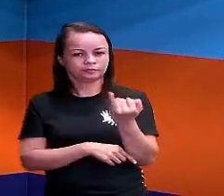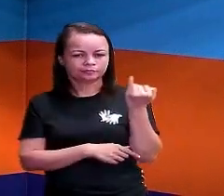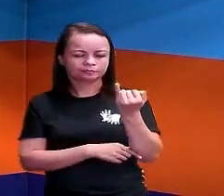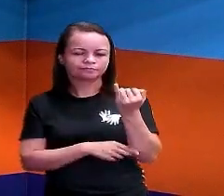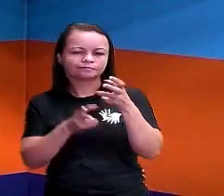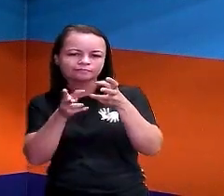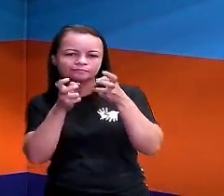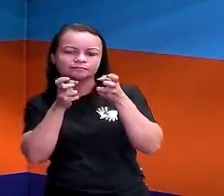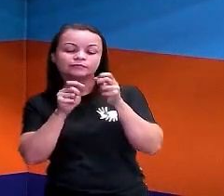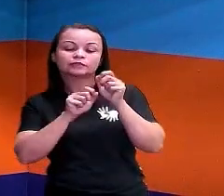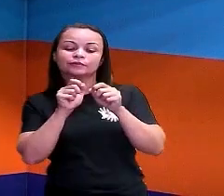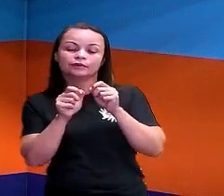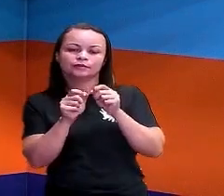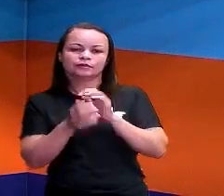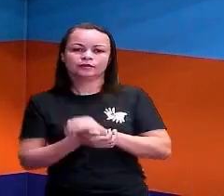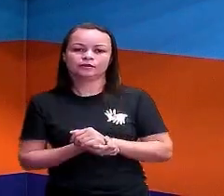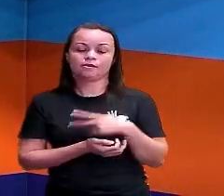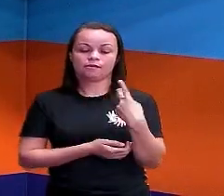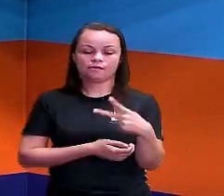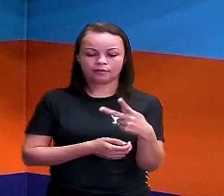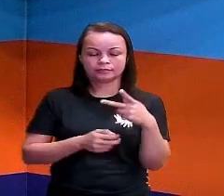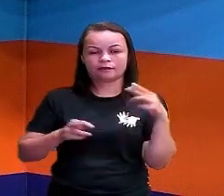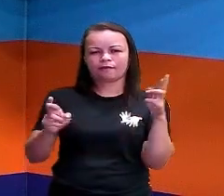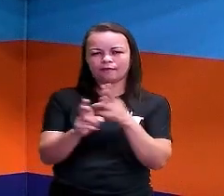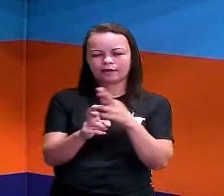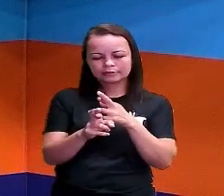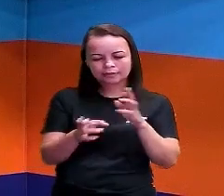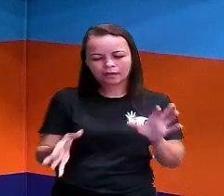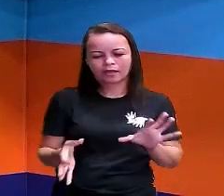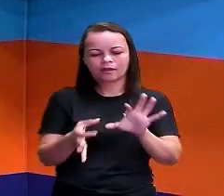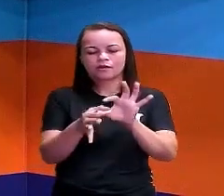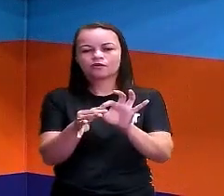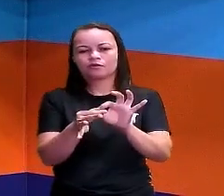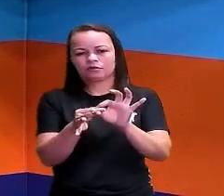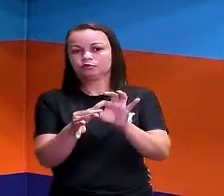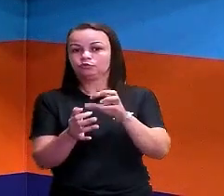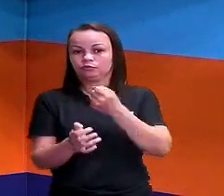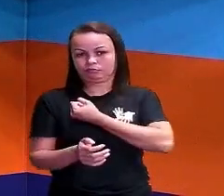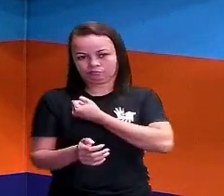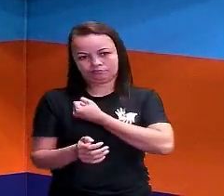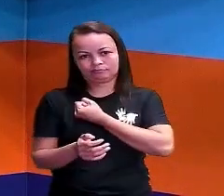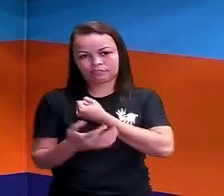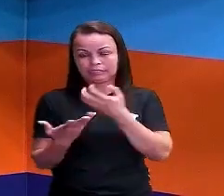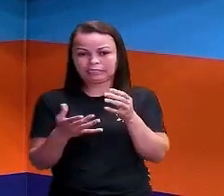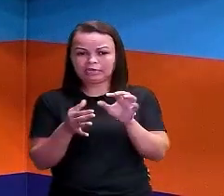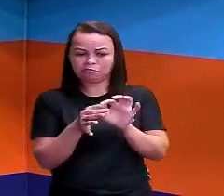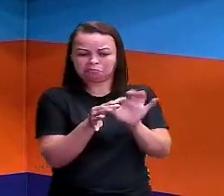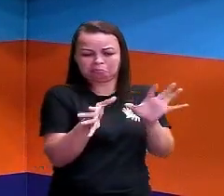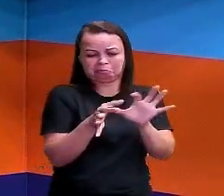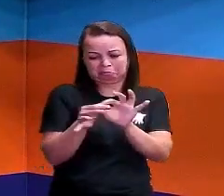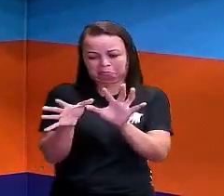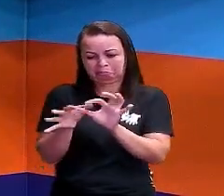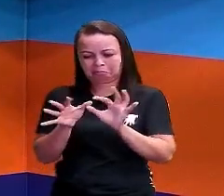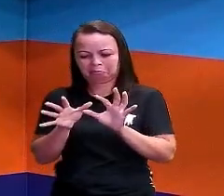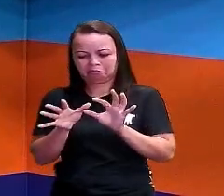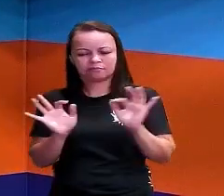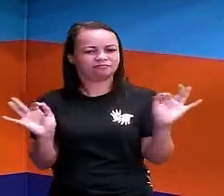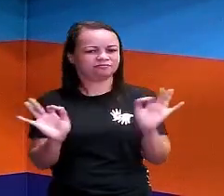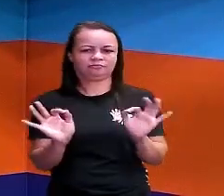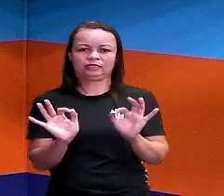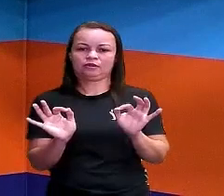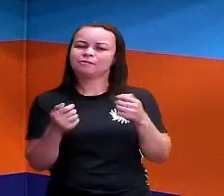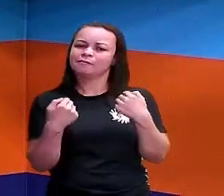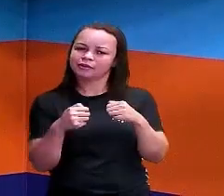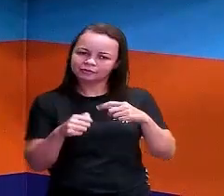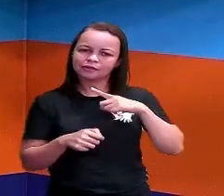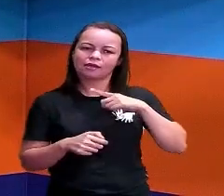perceba, né, essa relação de unificação dos números, que eles não estão soltos, né? Eles têm uma